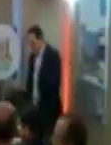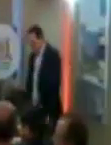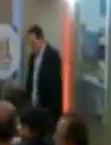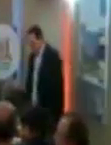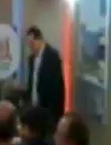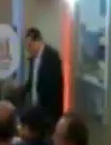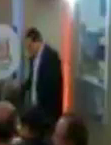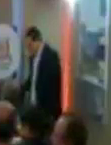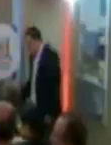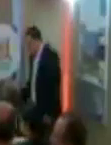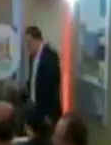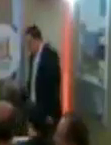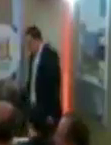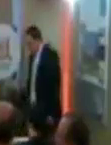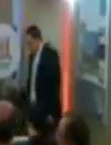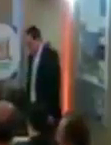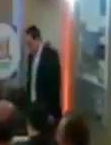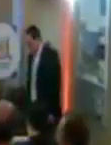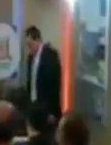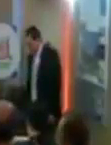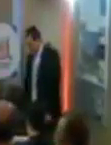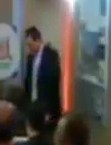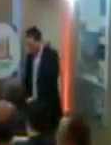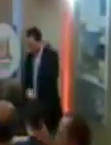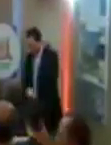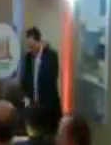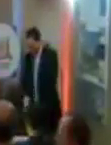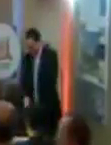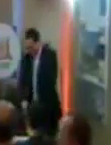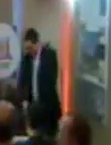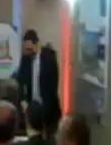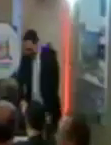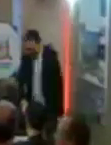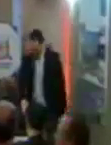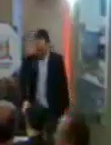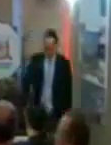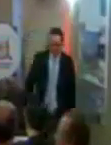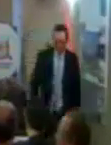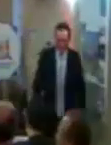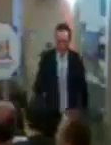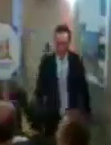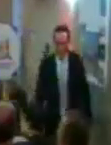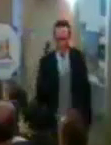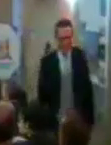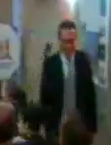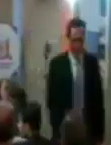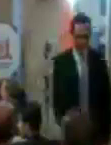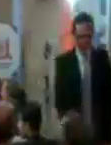Thank you.